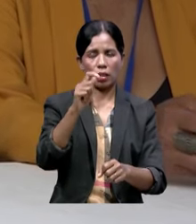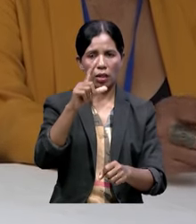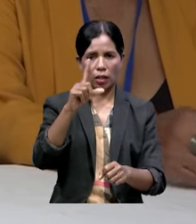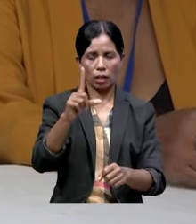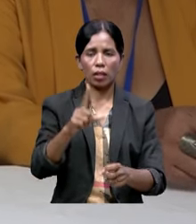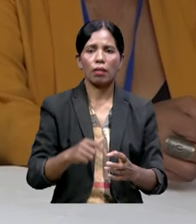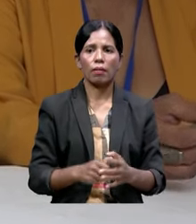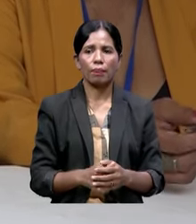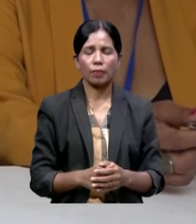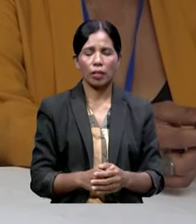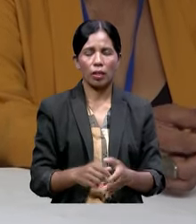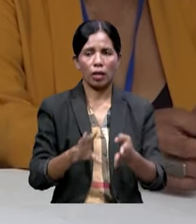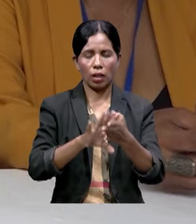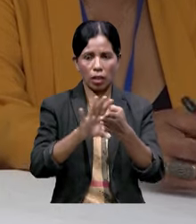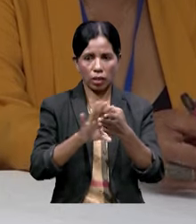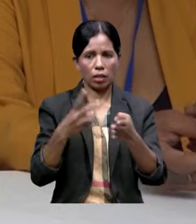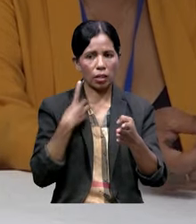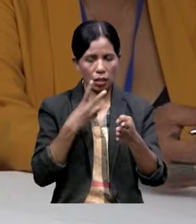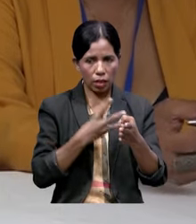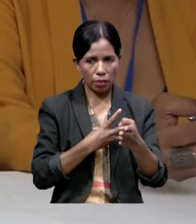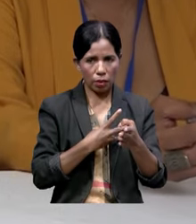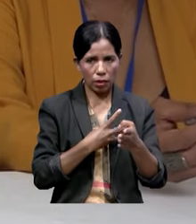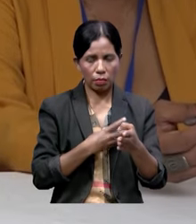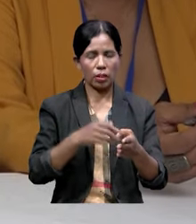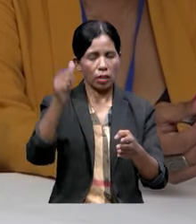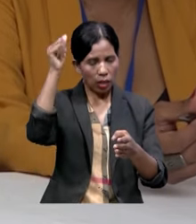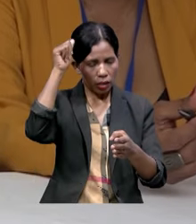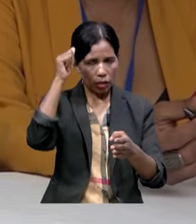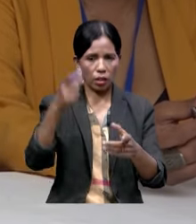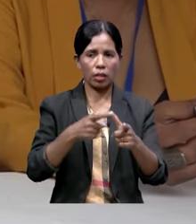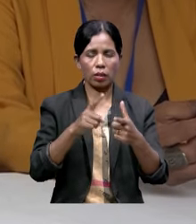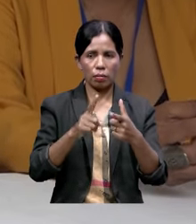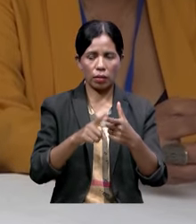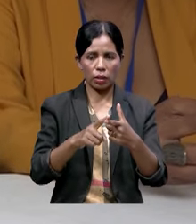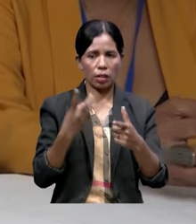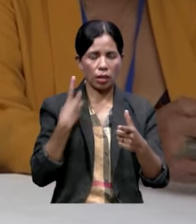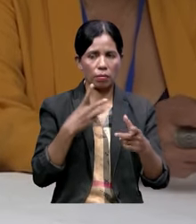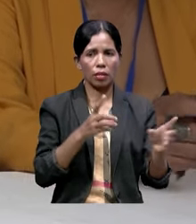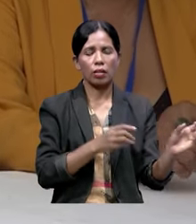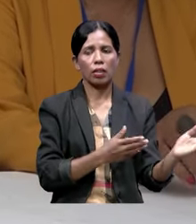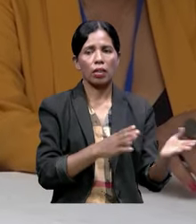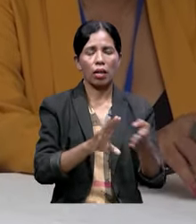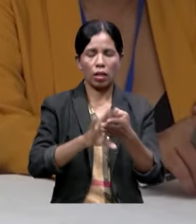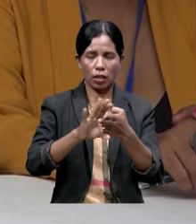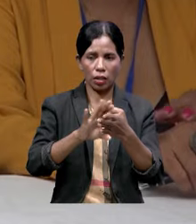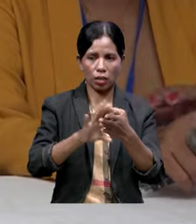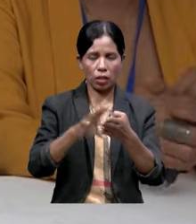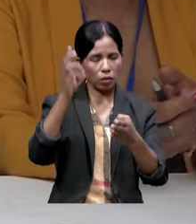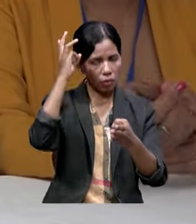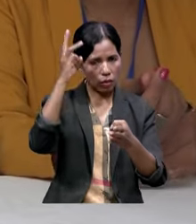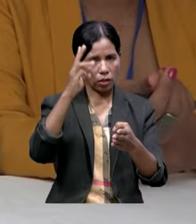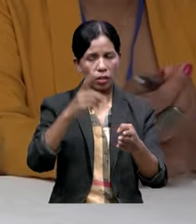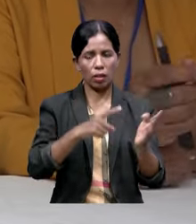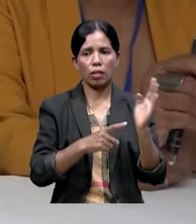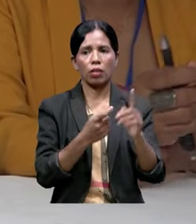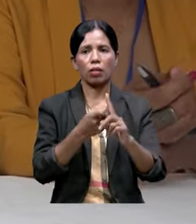minha petição, a mim sei analisa e depois, possivelmente, a mim sei encaminha a preocupação, né?